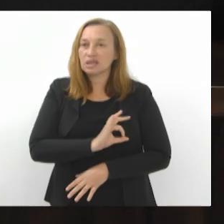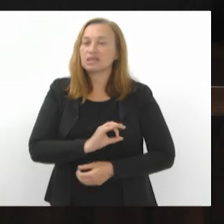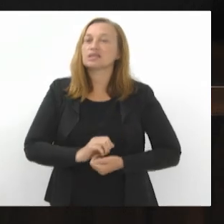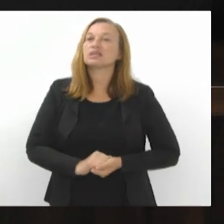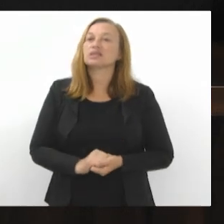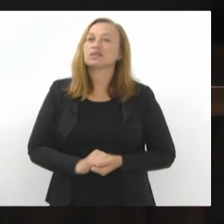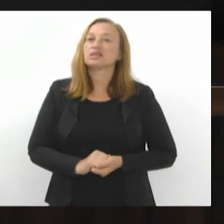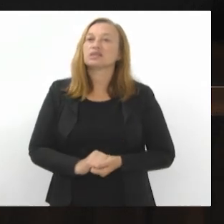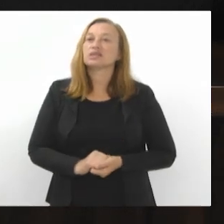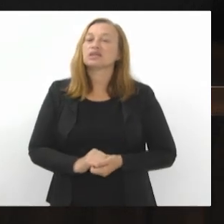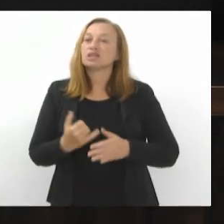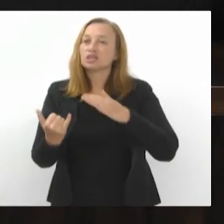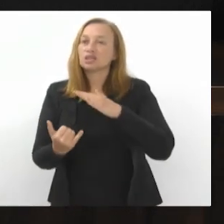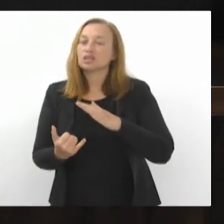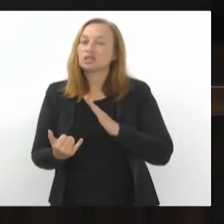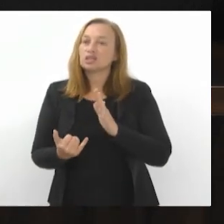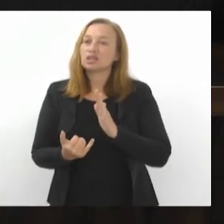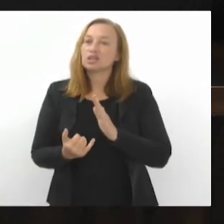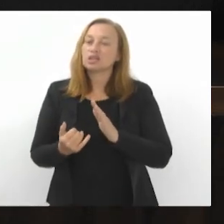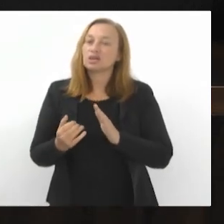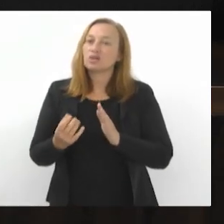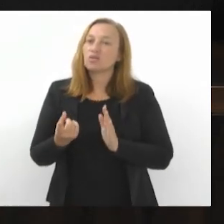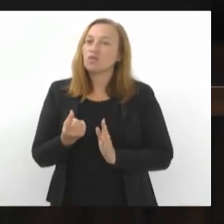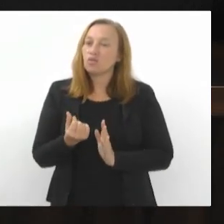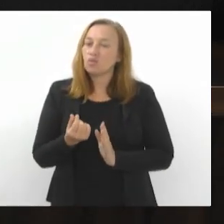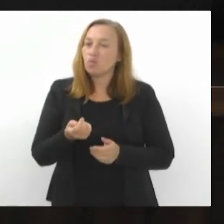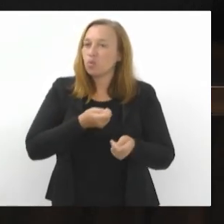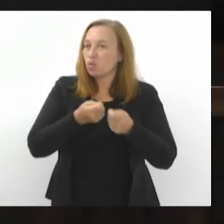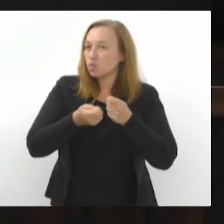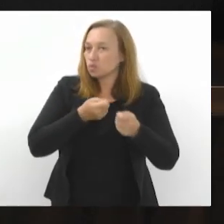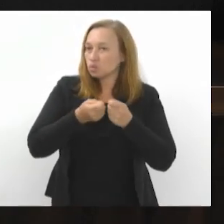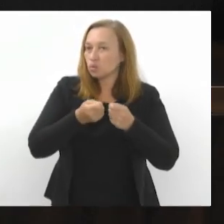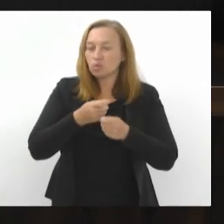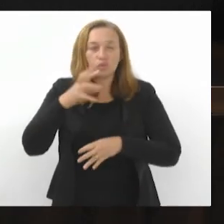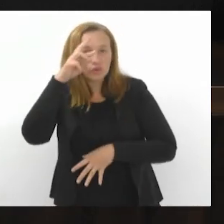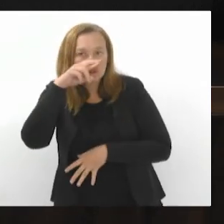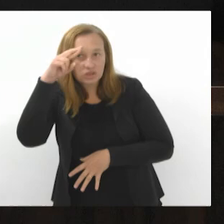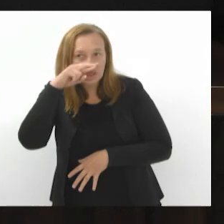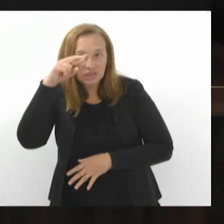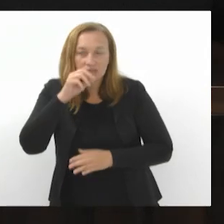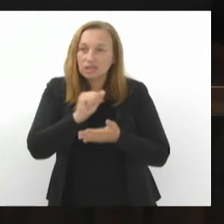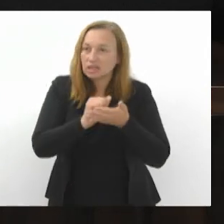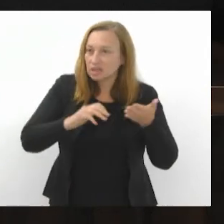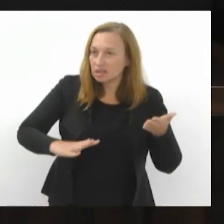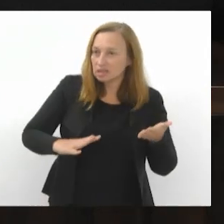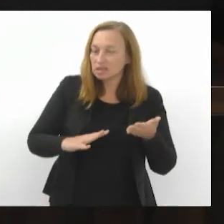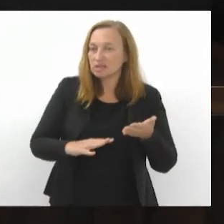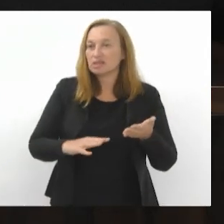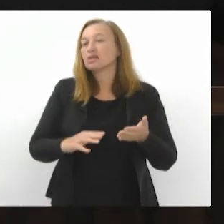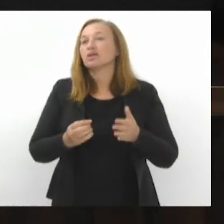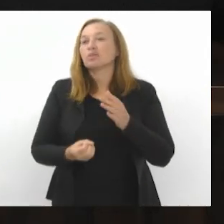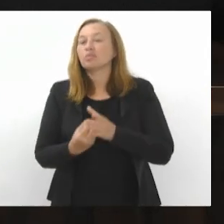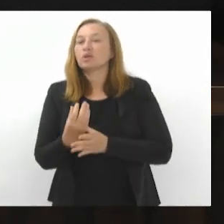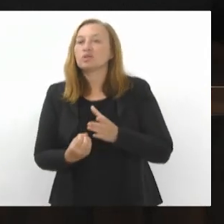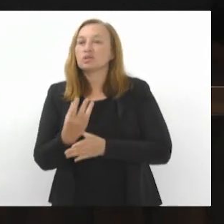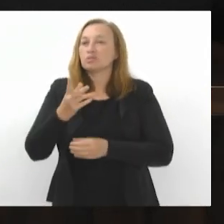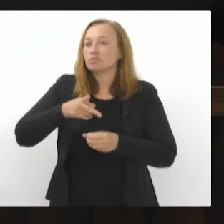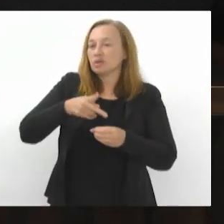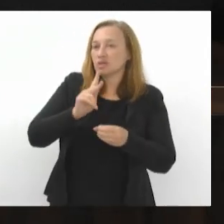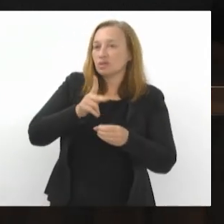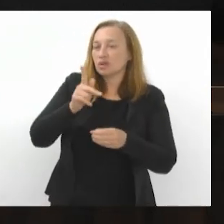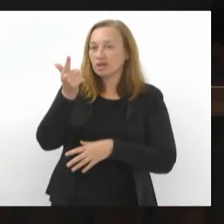e institui a taxa de controle, monitoramento e fiscalização das atividades de exploração e produção de petróleo e